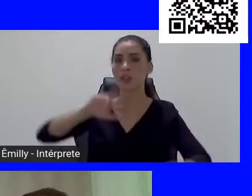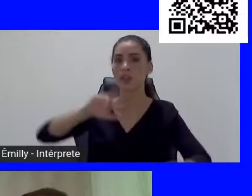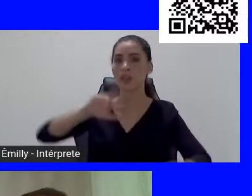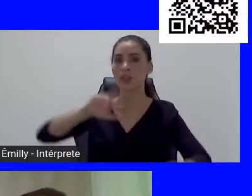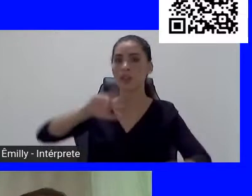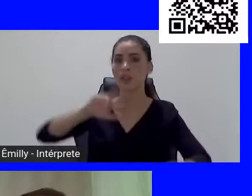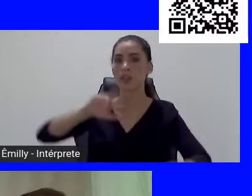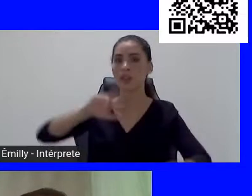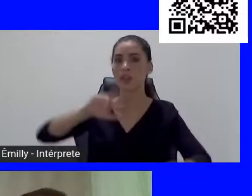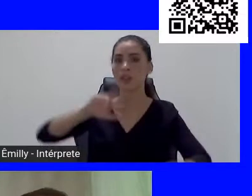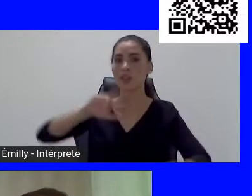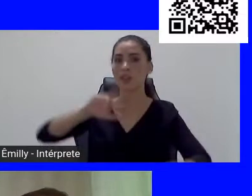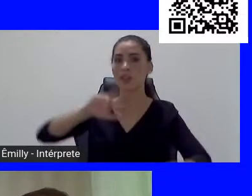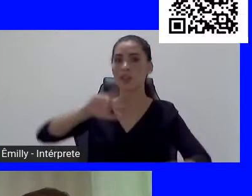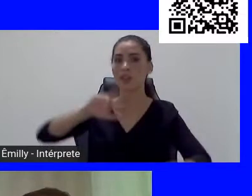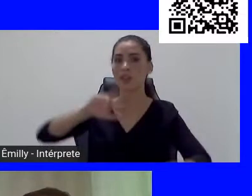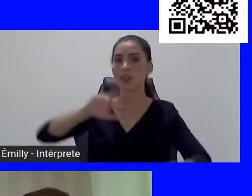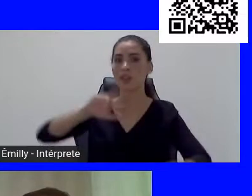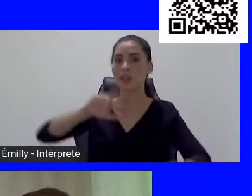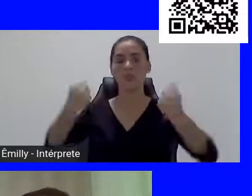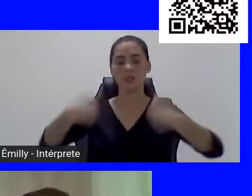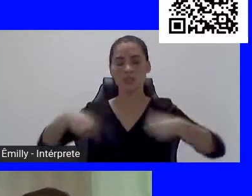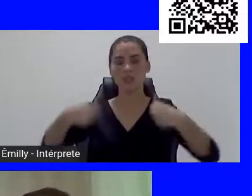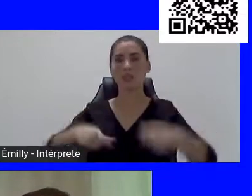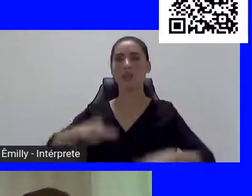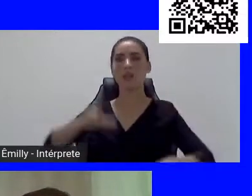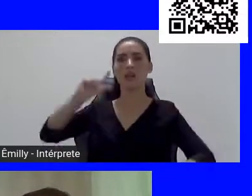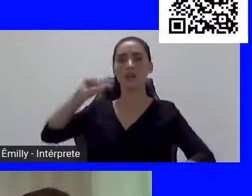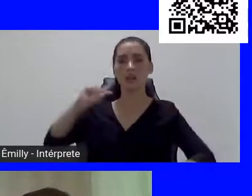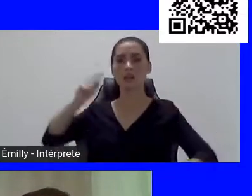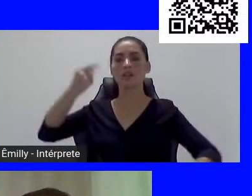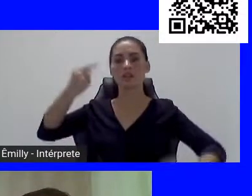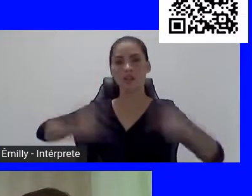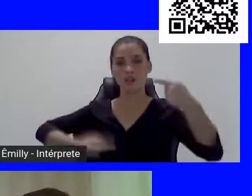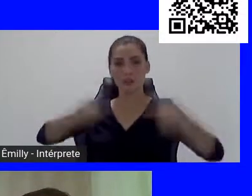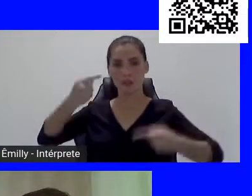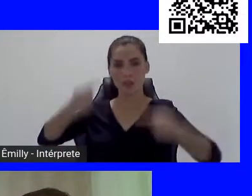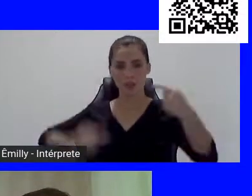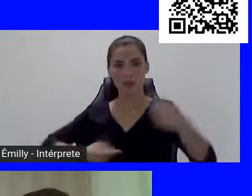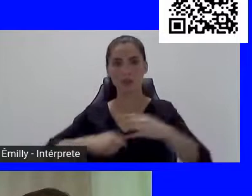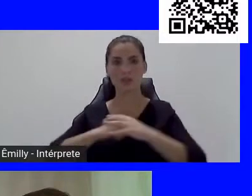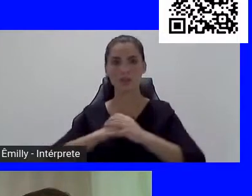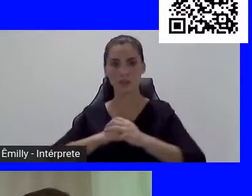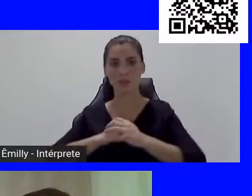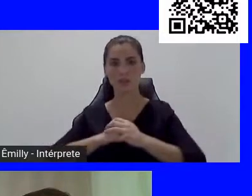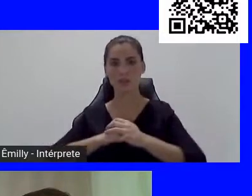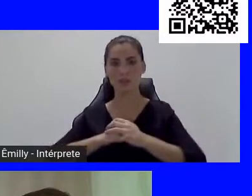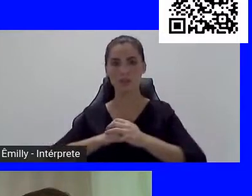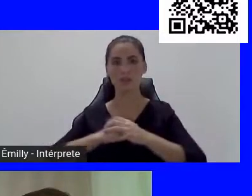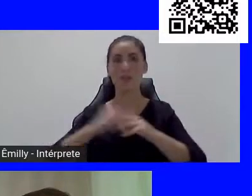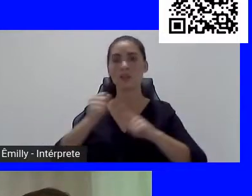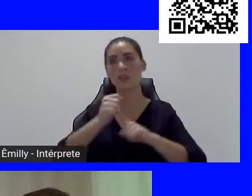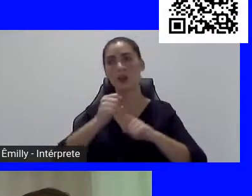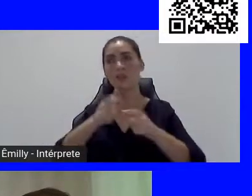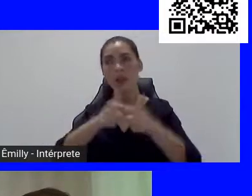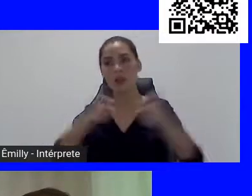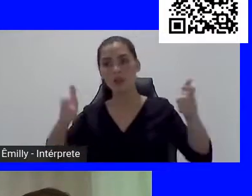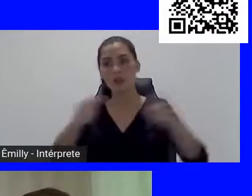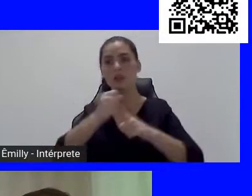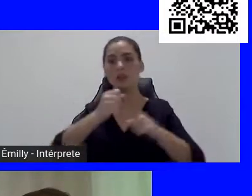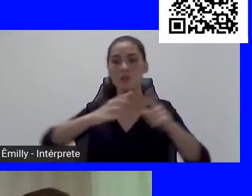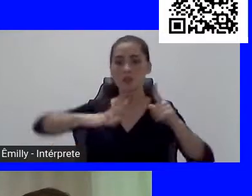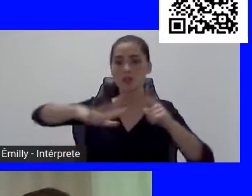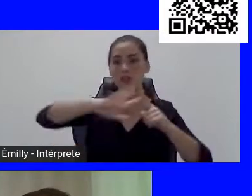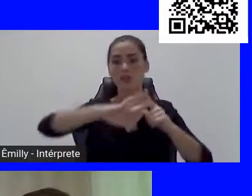isso envolve a sociedade. Nós não podemos esquecer que a maioria da sociedade brasileira ela é ou católica ou ela é